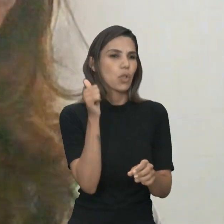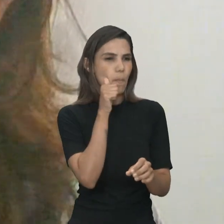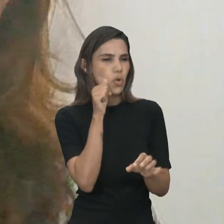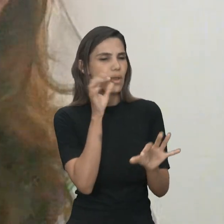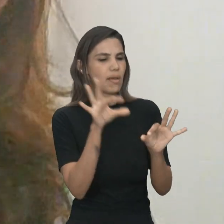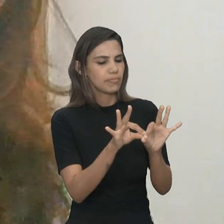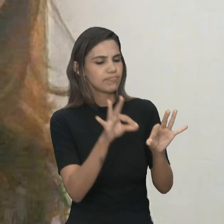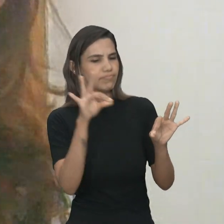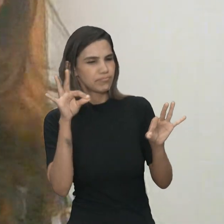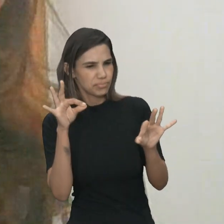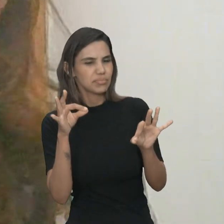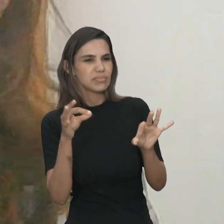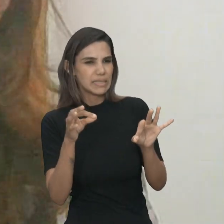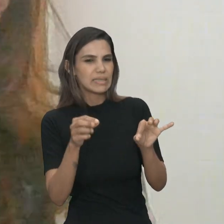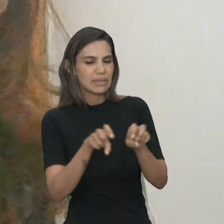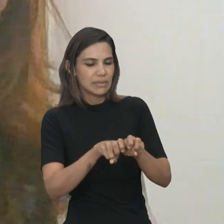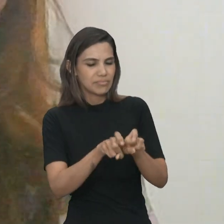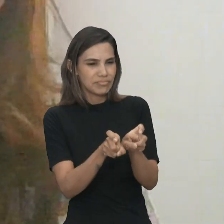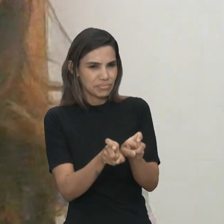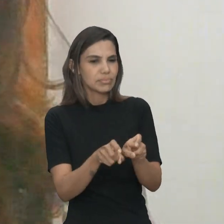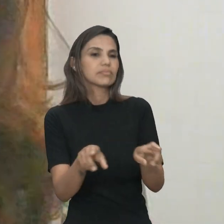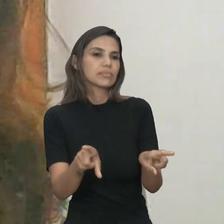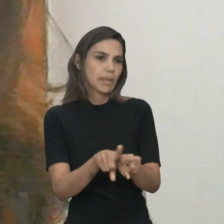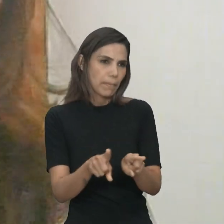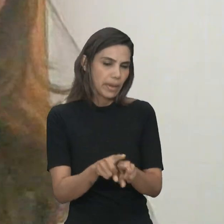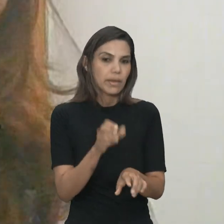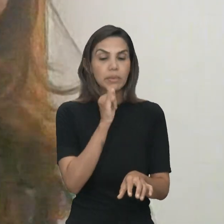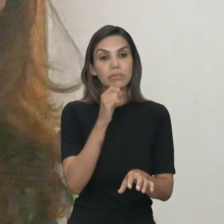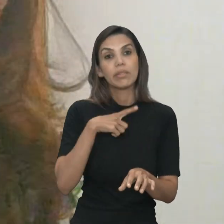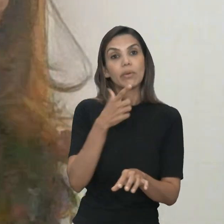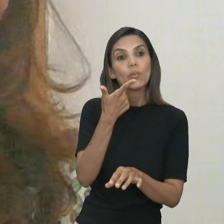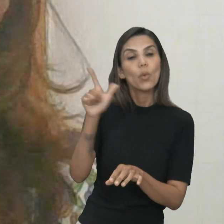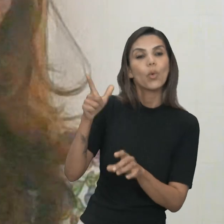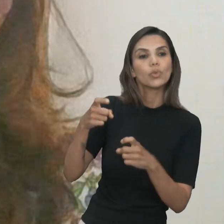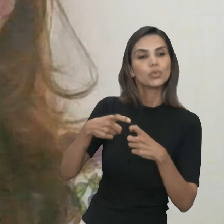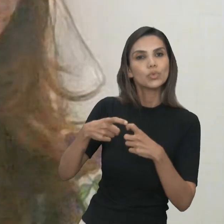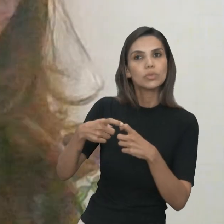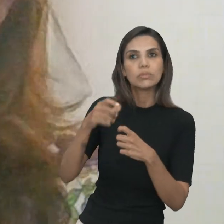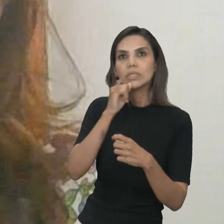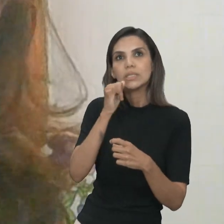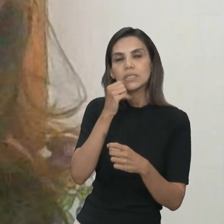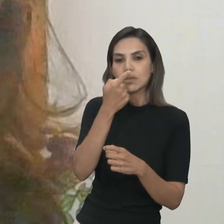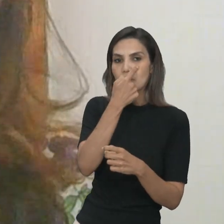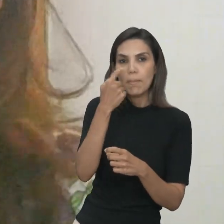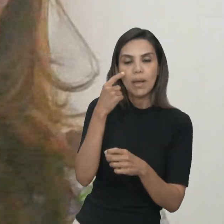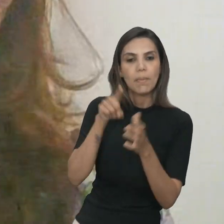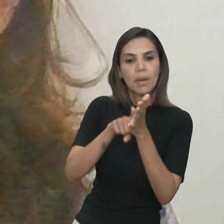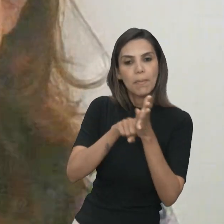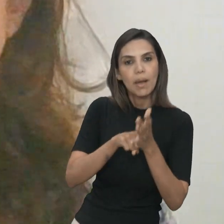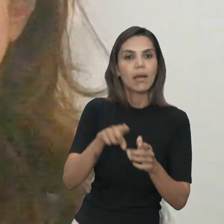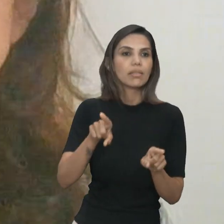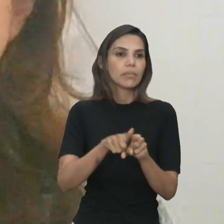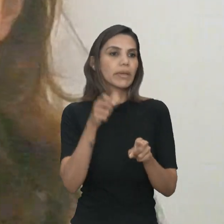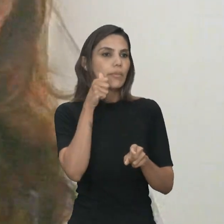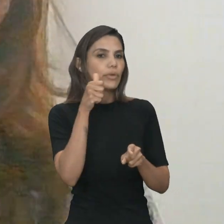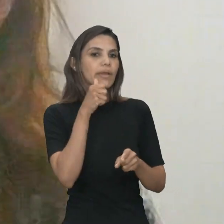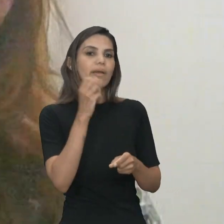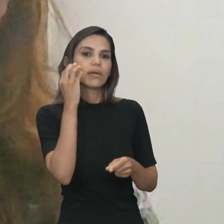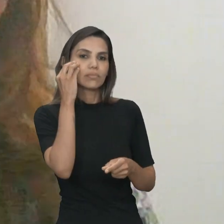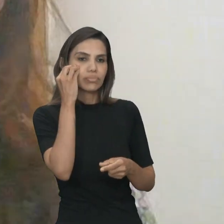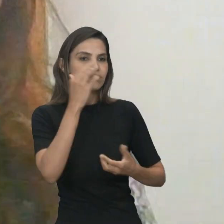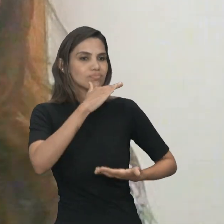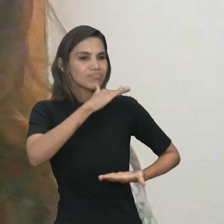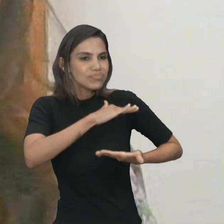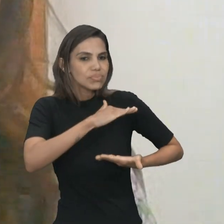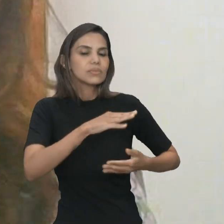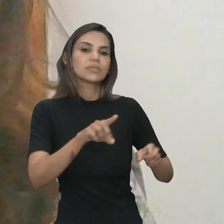exames complementares, que são exames, por exemplo, na área de oftalmologia, exames de mamografia para mulheres, PSA para aqueles